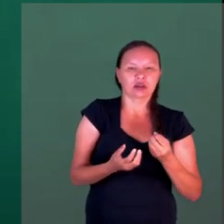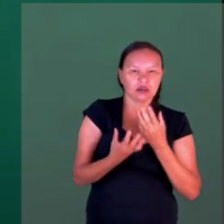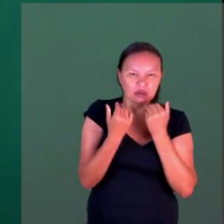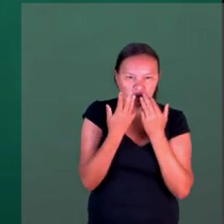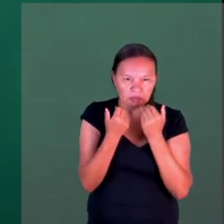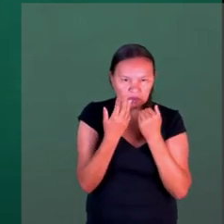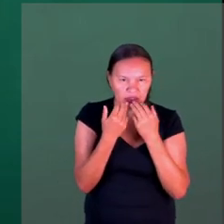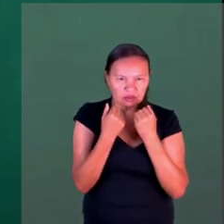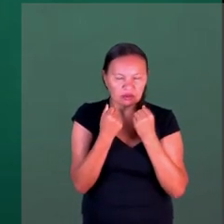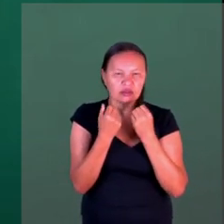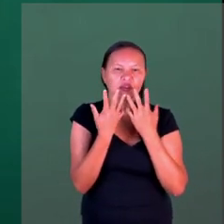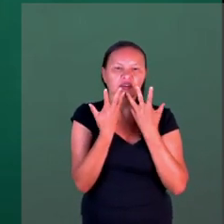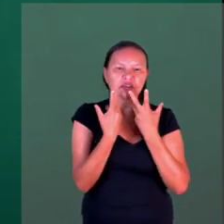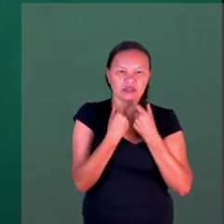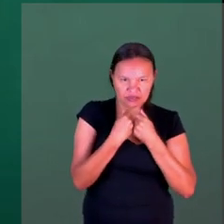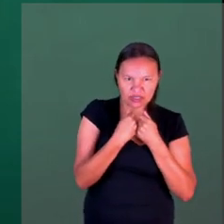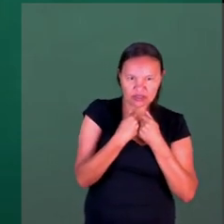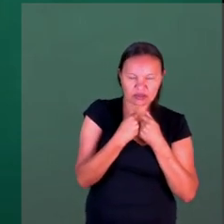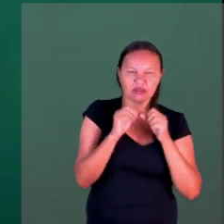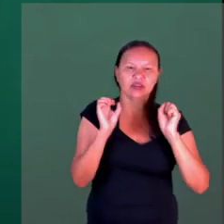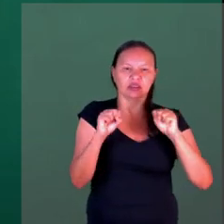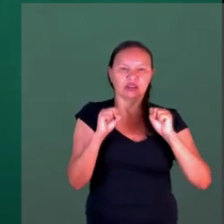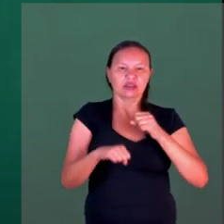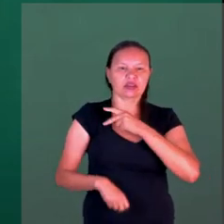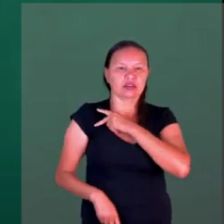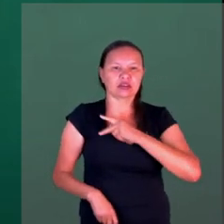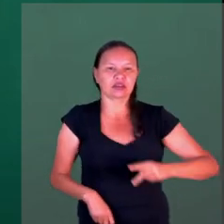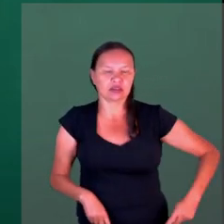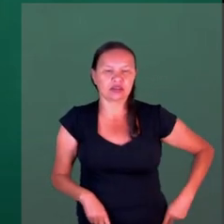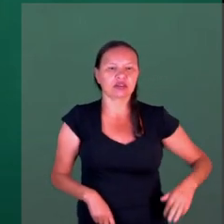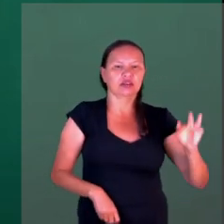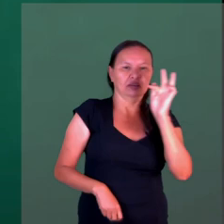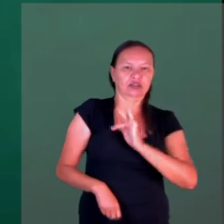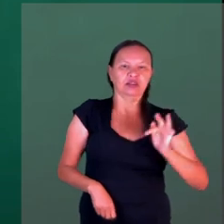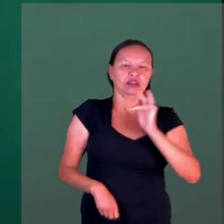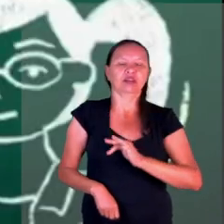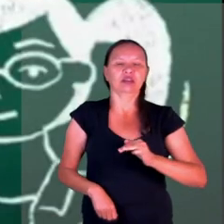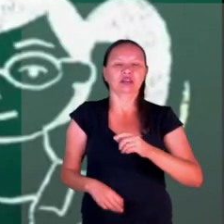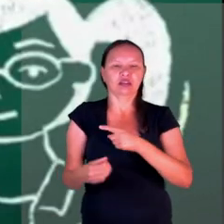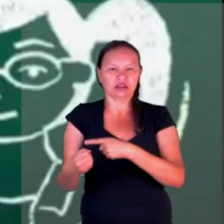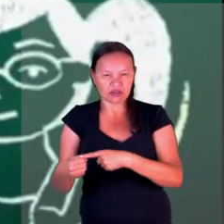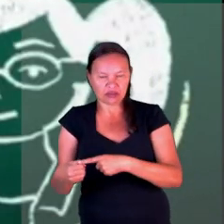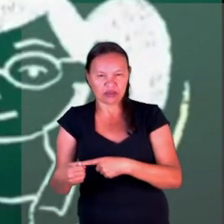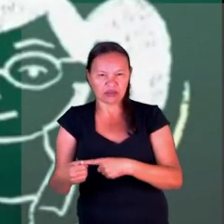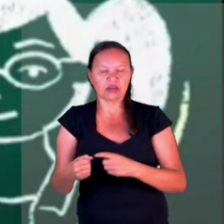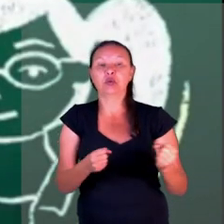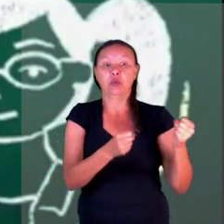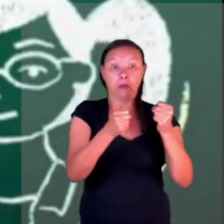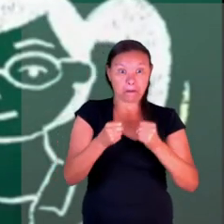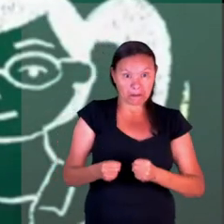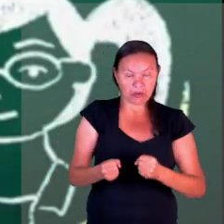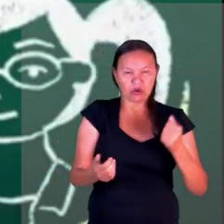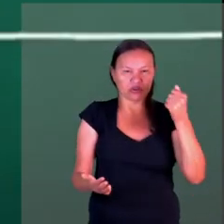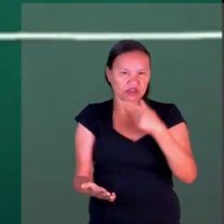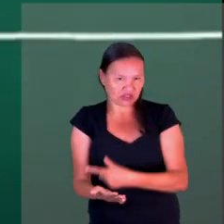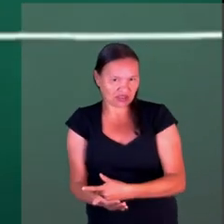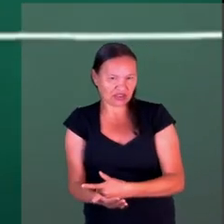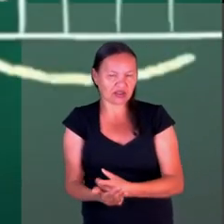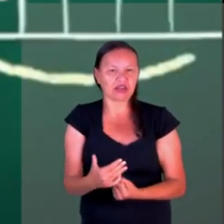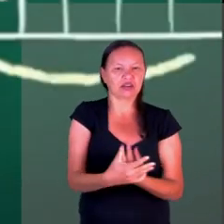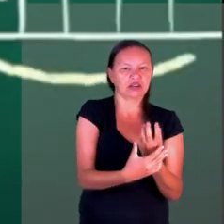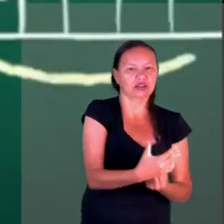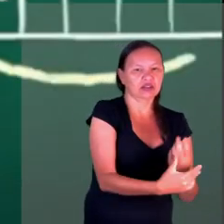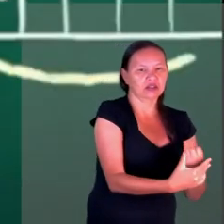escolas assim os governos federal estadual e municipal podem comprar diretamente a produção